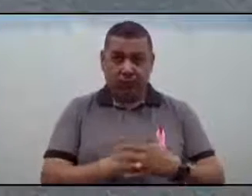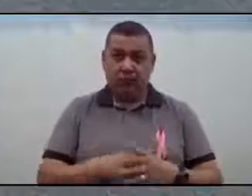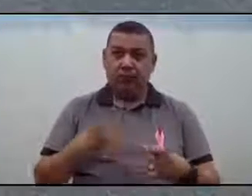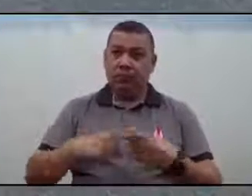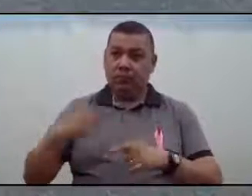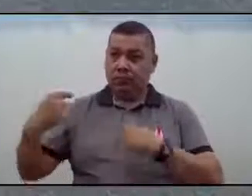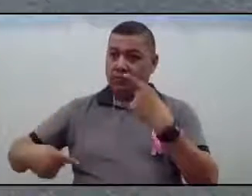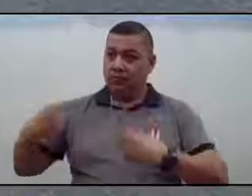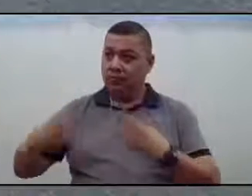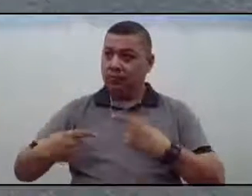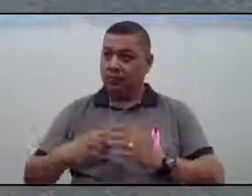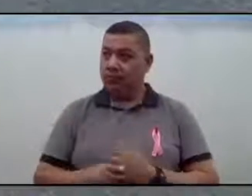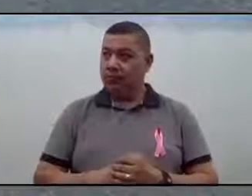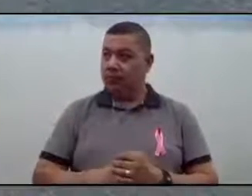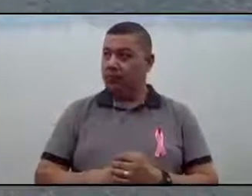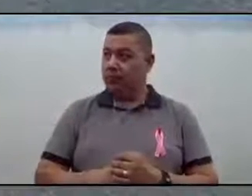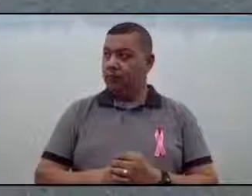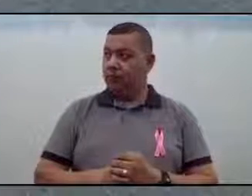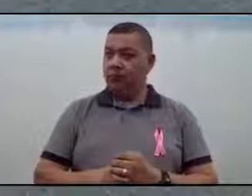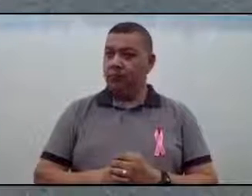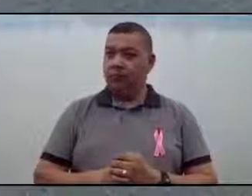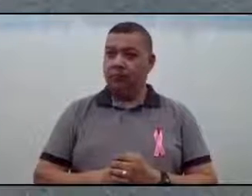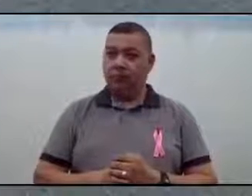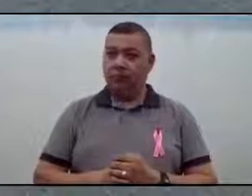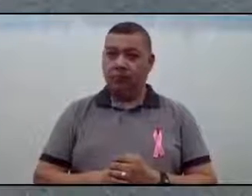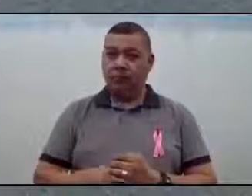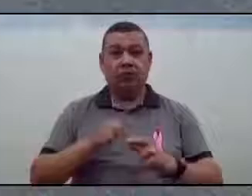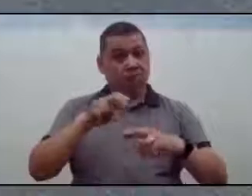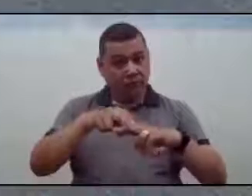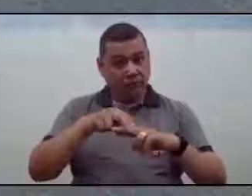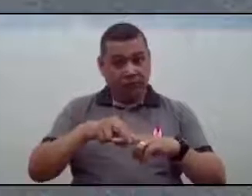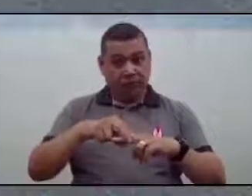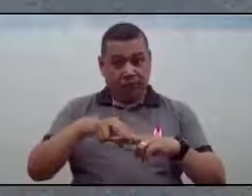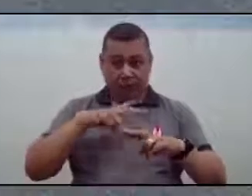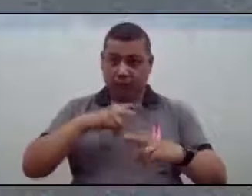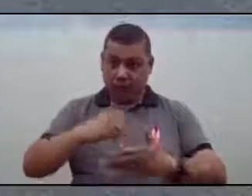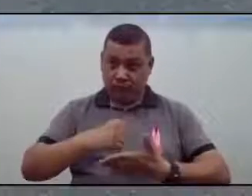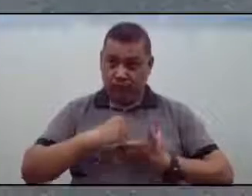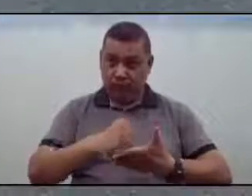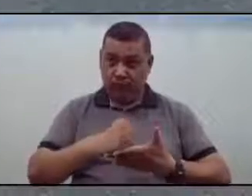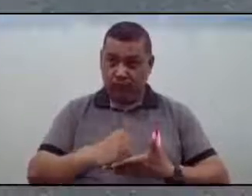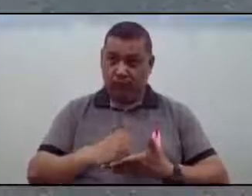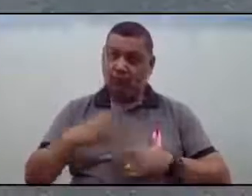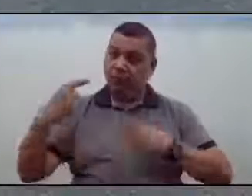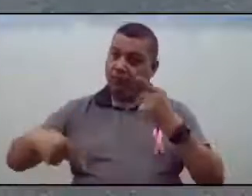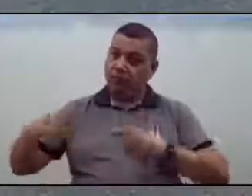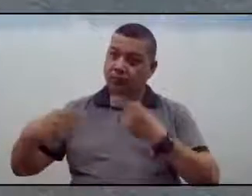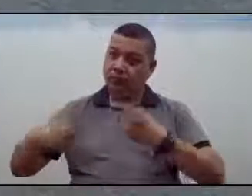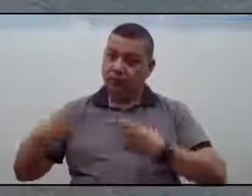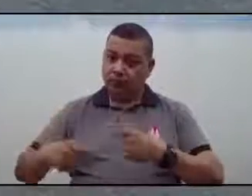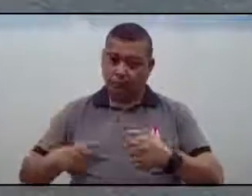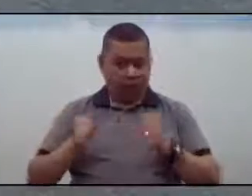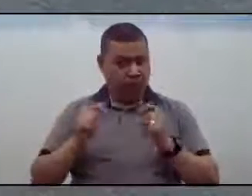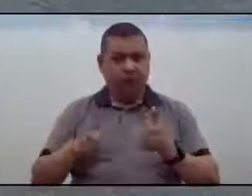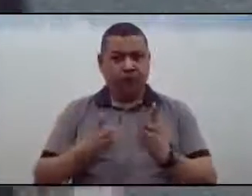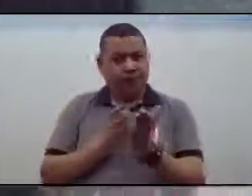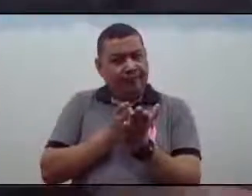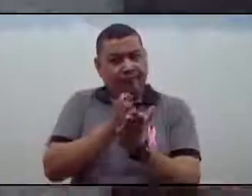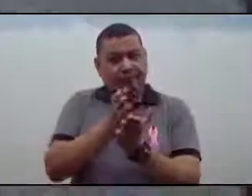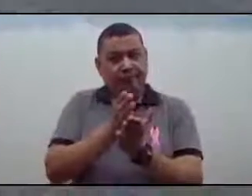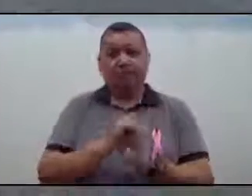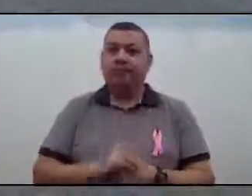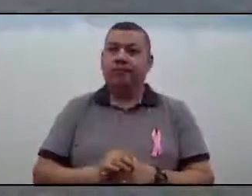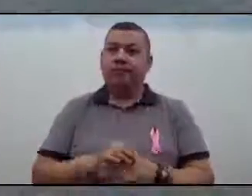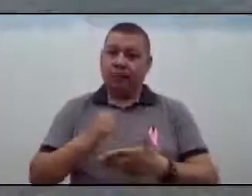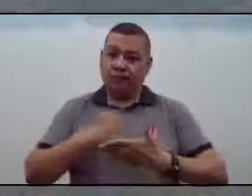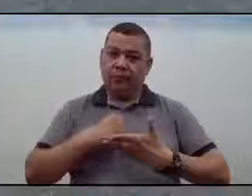política move o mundo. E é por isso que eu sempre tenho defendido aqui uma política com honestidade, uma política que realmente vem